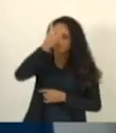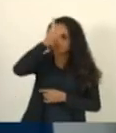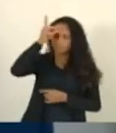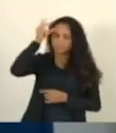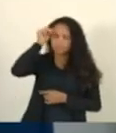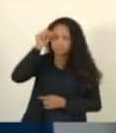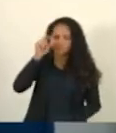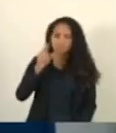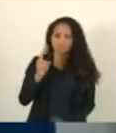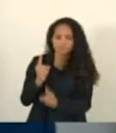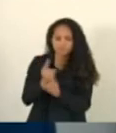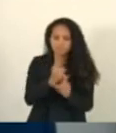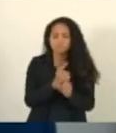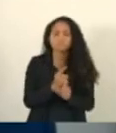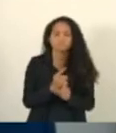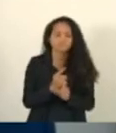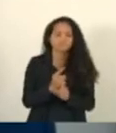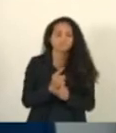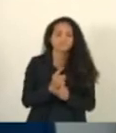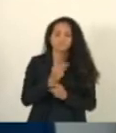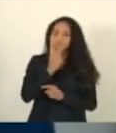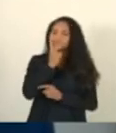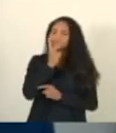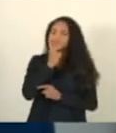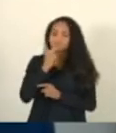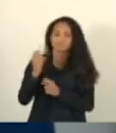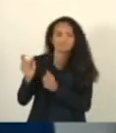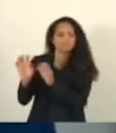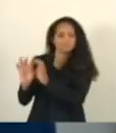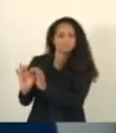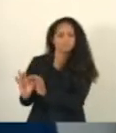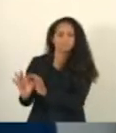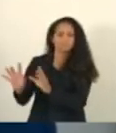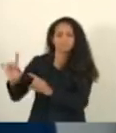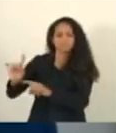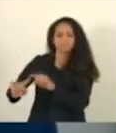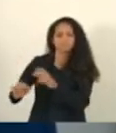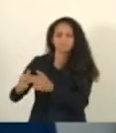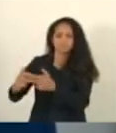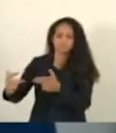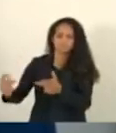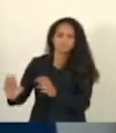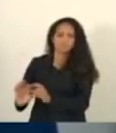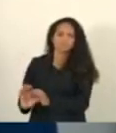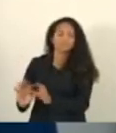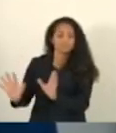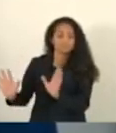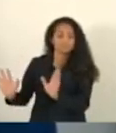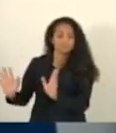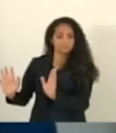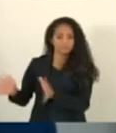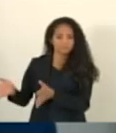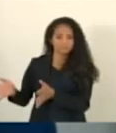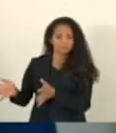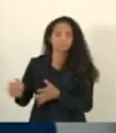que a cidade de Vitória abriu mão de um importante equipamento como esse, prontamente